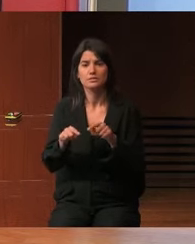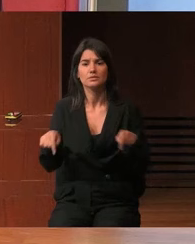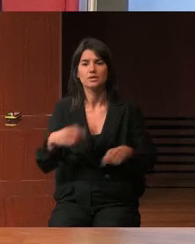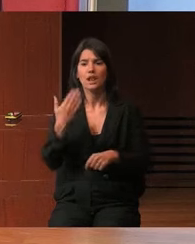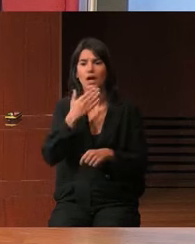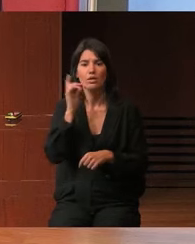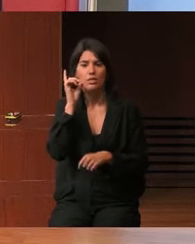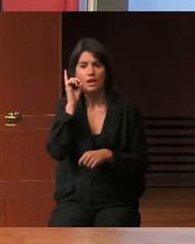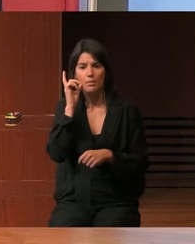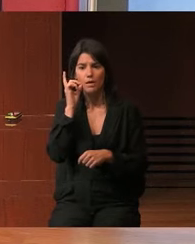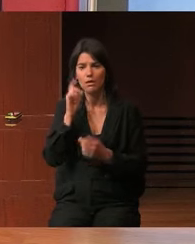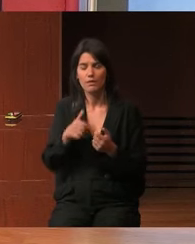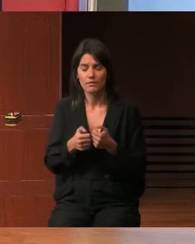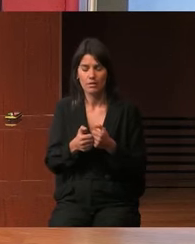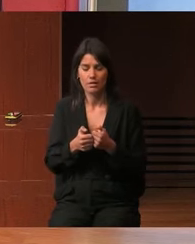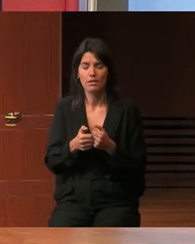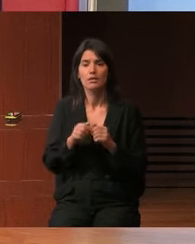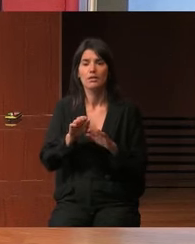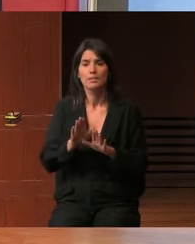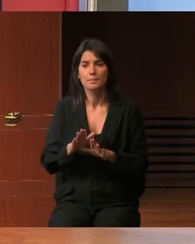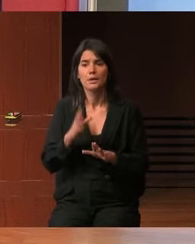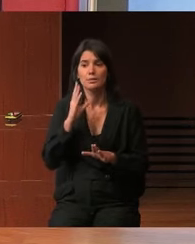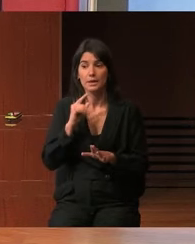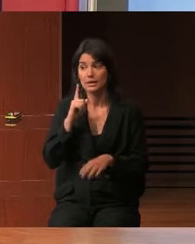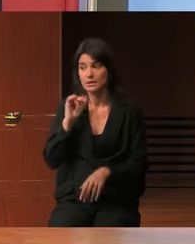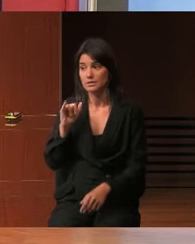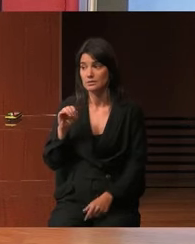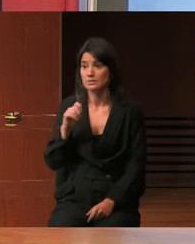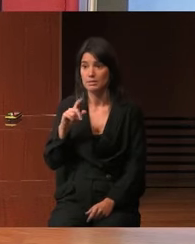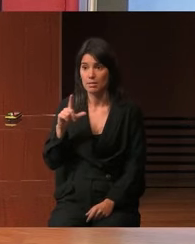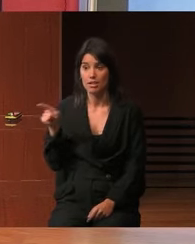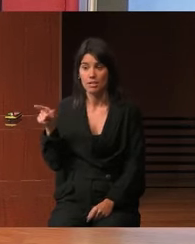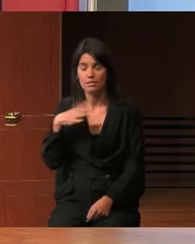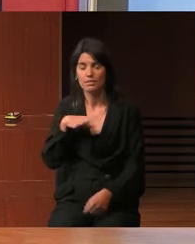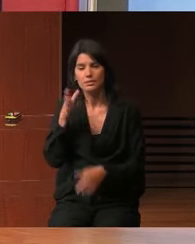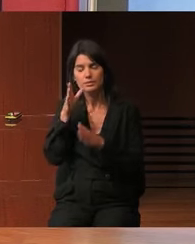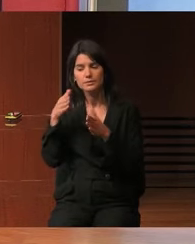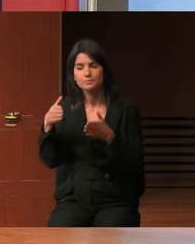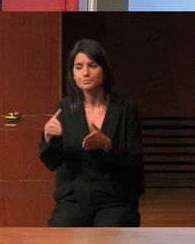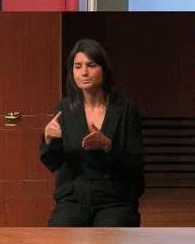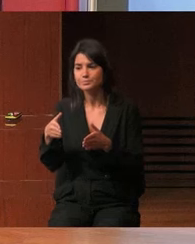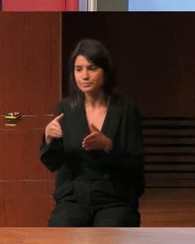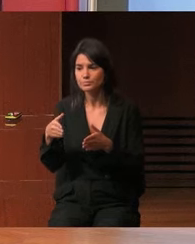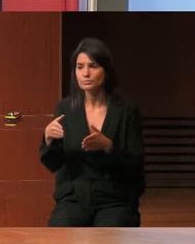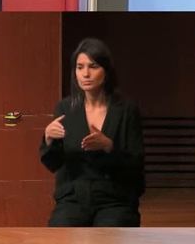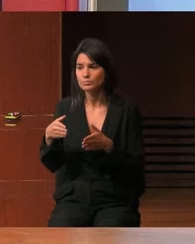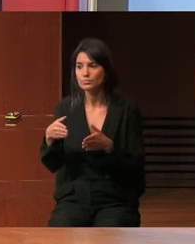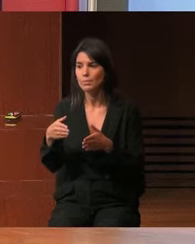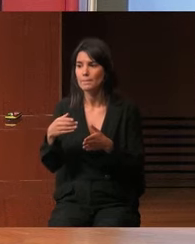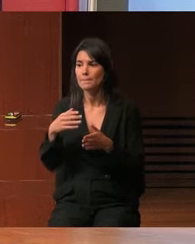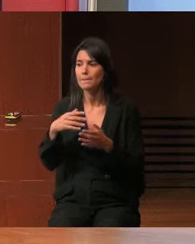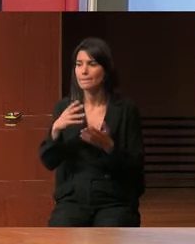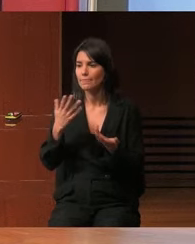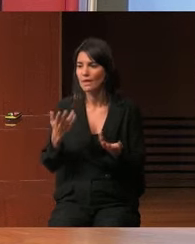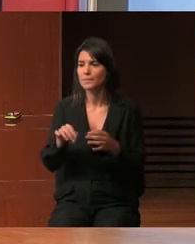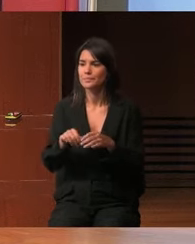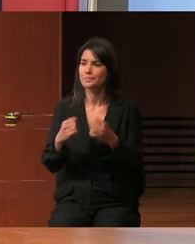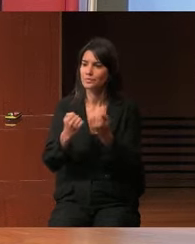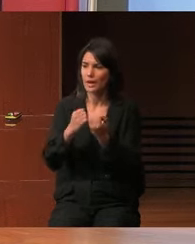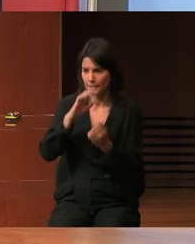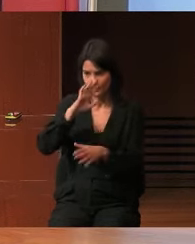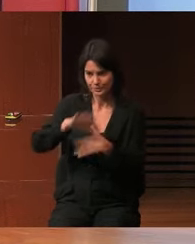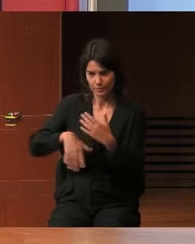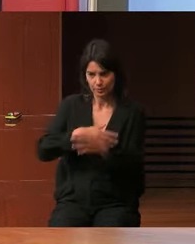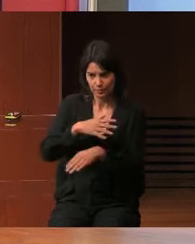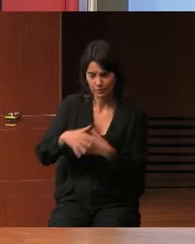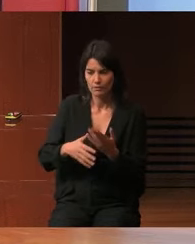aula, mas ainda assim eu acho que a Isabel está a tentar focar no grande rebuliço social, nacional,